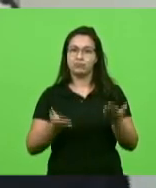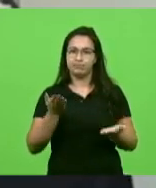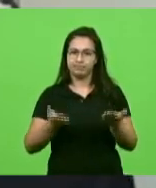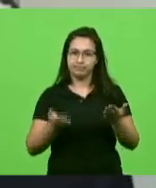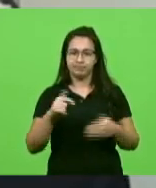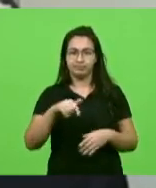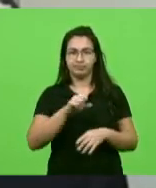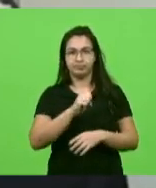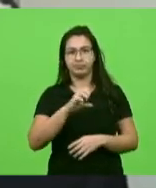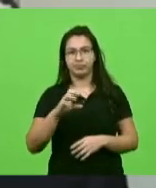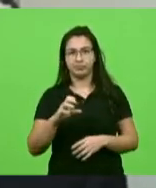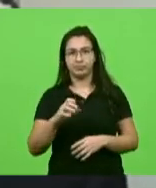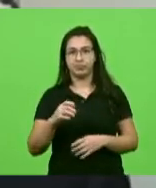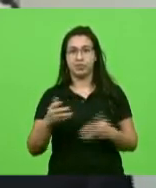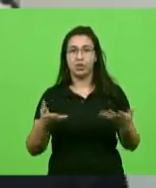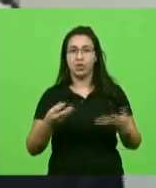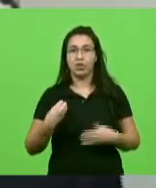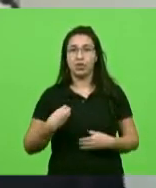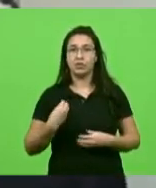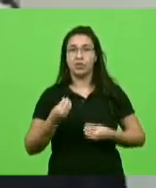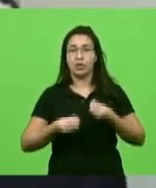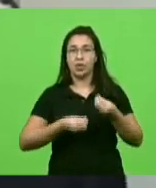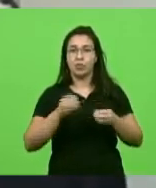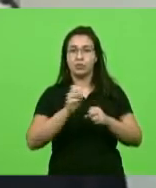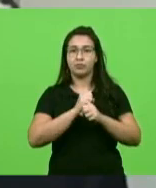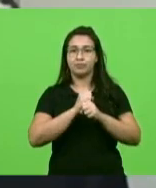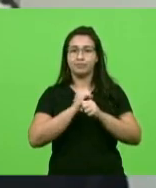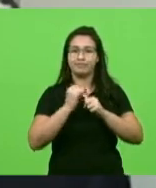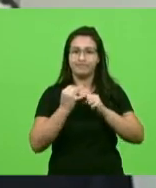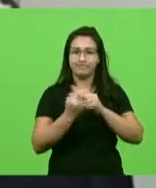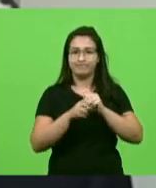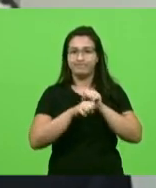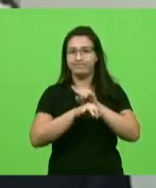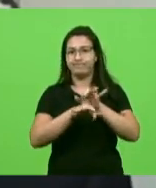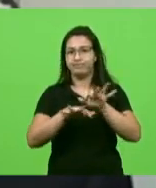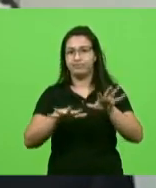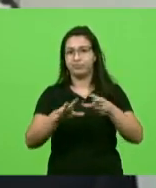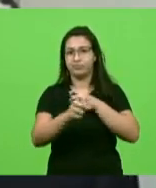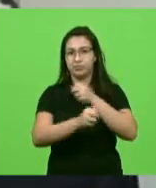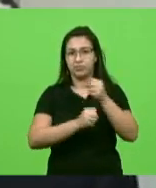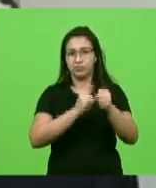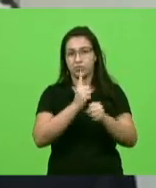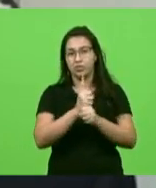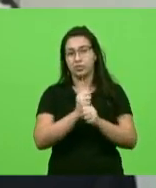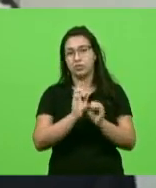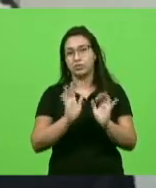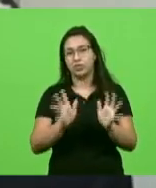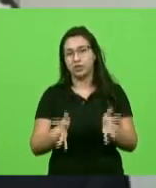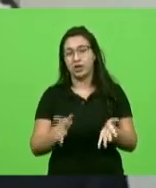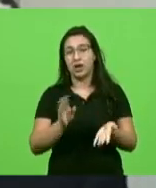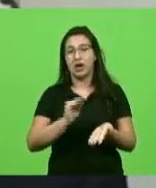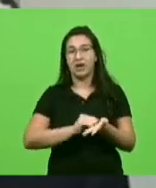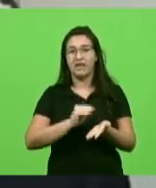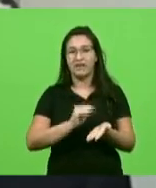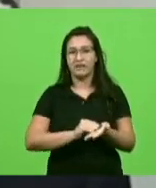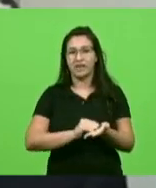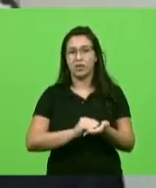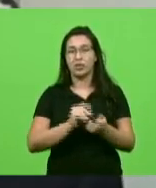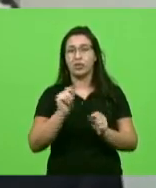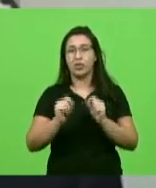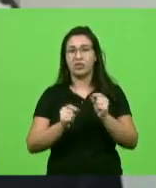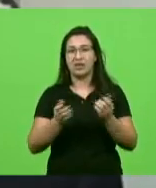estamos no meio de uma pandemia que se estende por mais um ano e essa essa falta de estabilidade